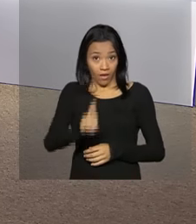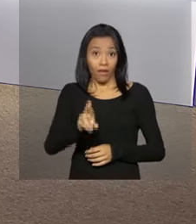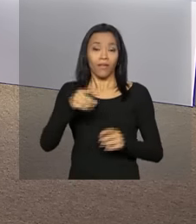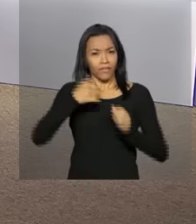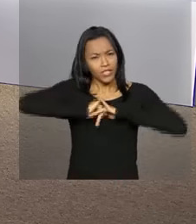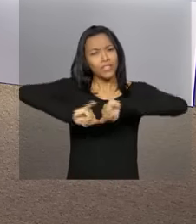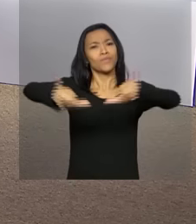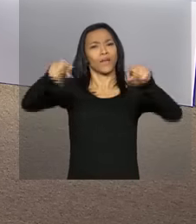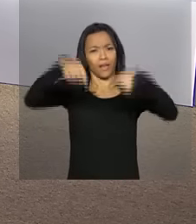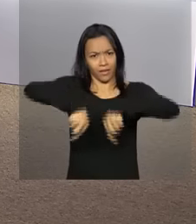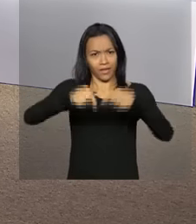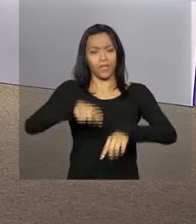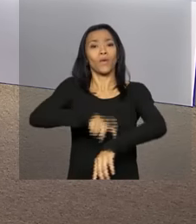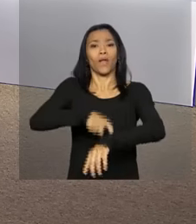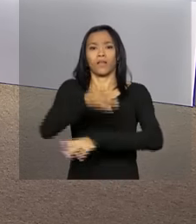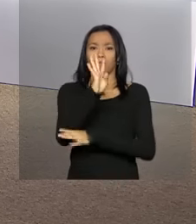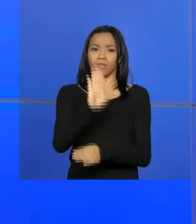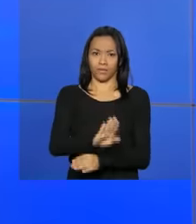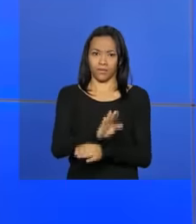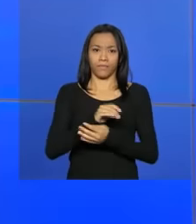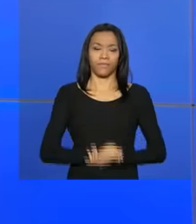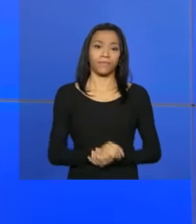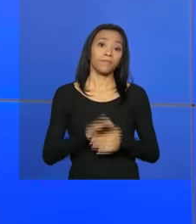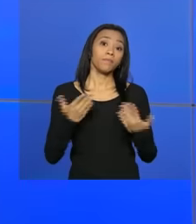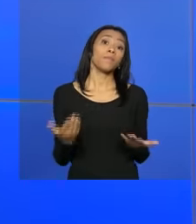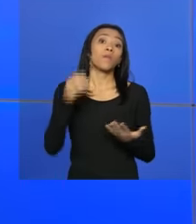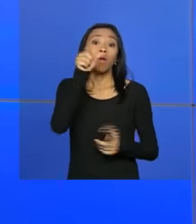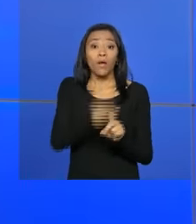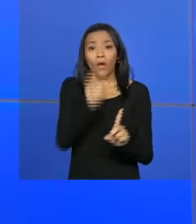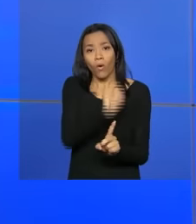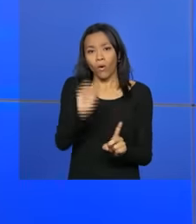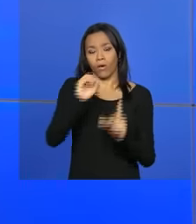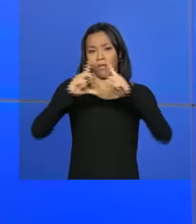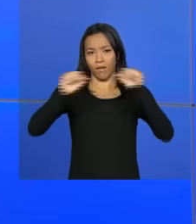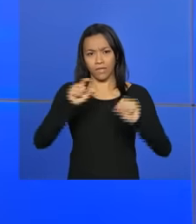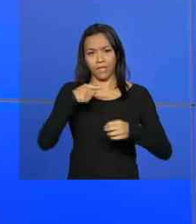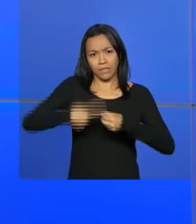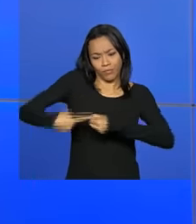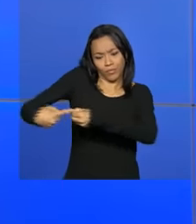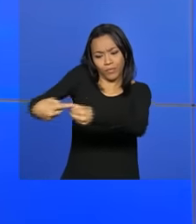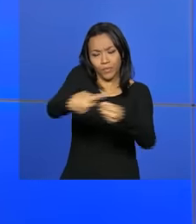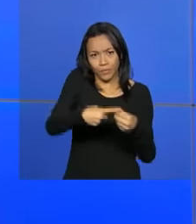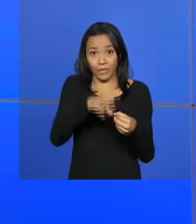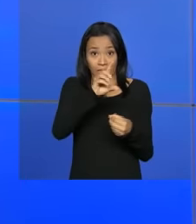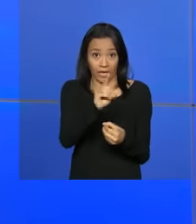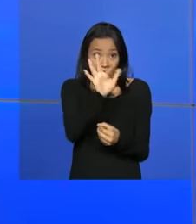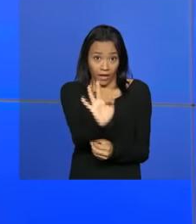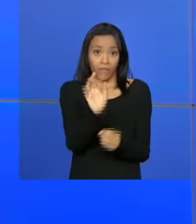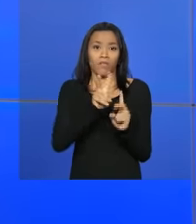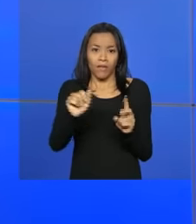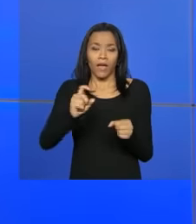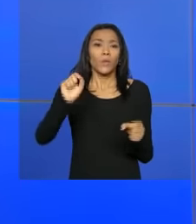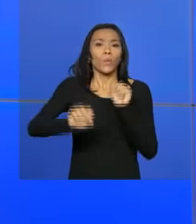identidade jovem a partir das 4 da tarde em outubro Brasília e cidades do entorno do distrito federal vão fazer o